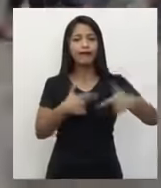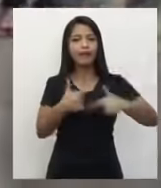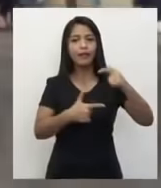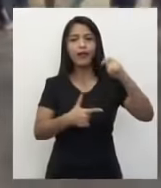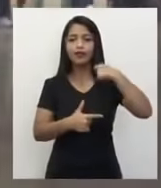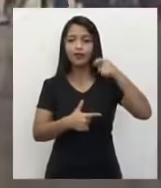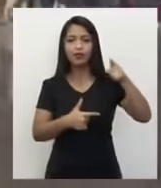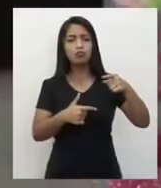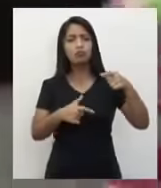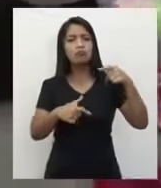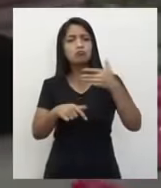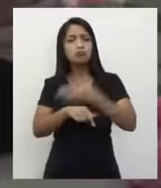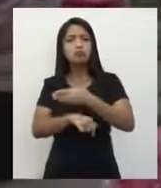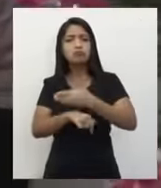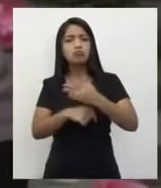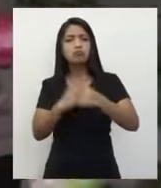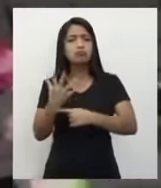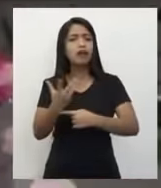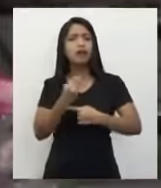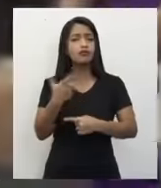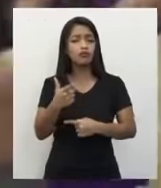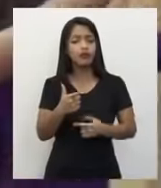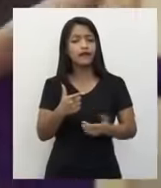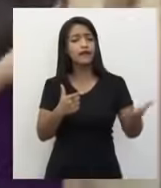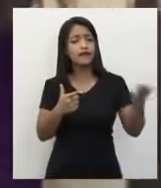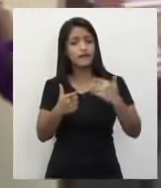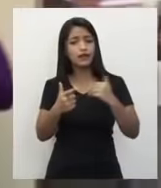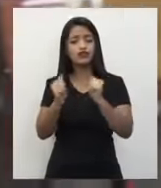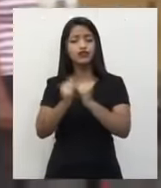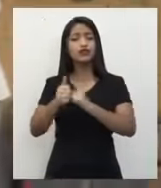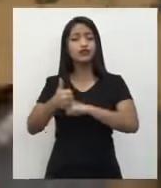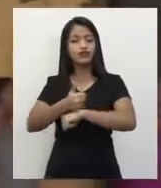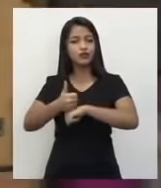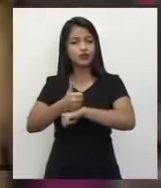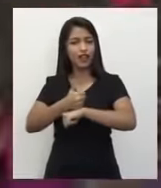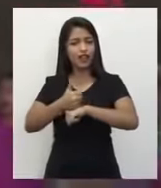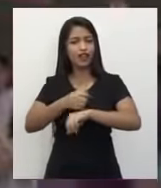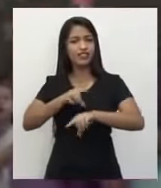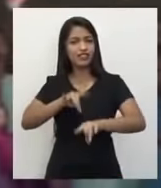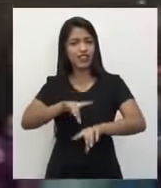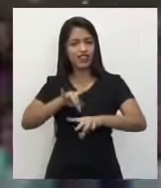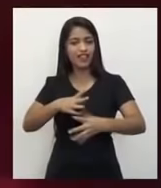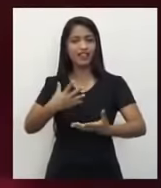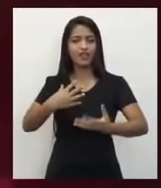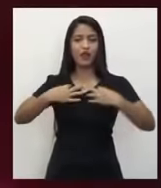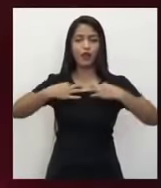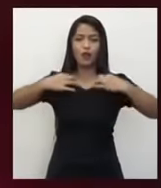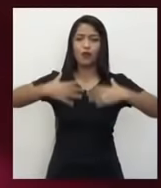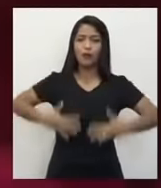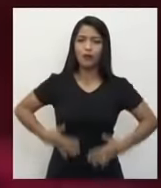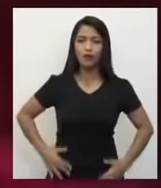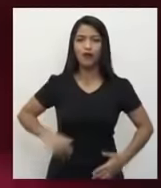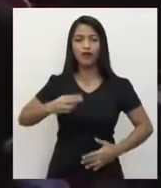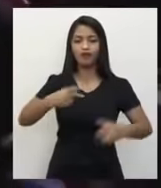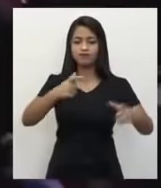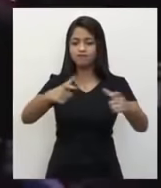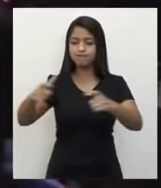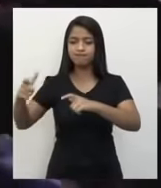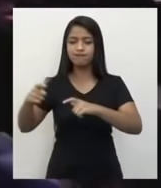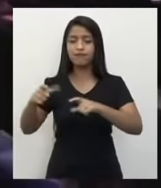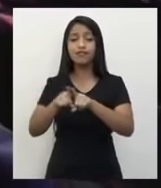meio da arte, em contato com profissionais, técnicos, figurinistas, cenógrafos, mas também cantor